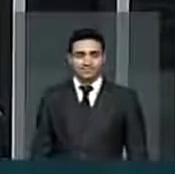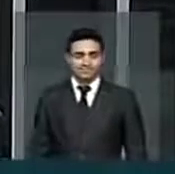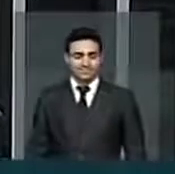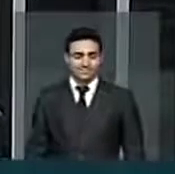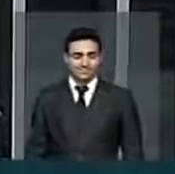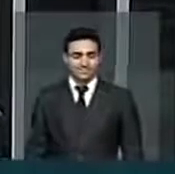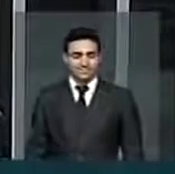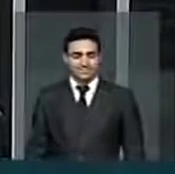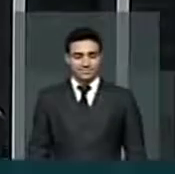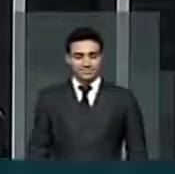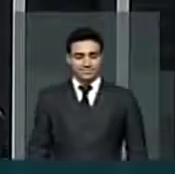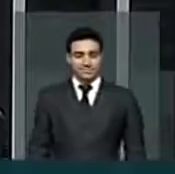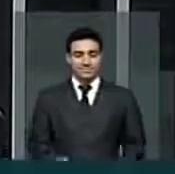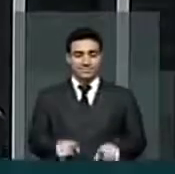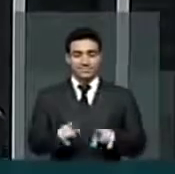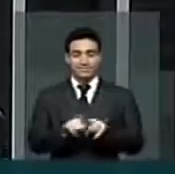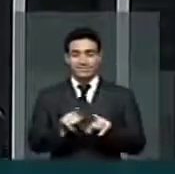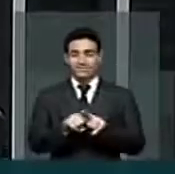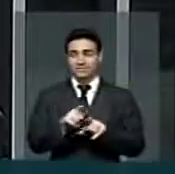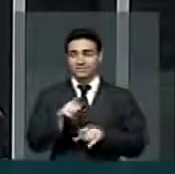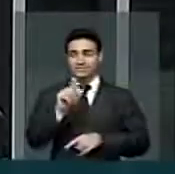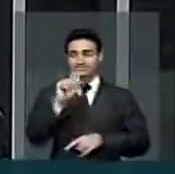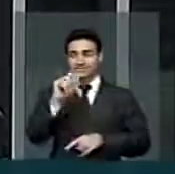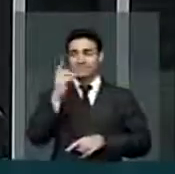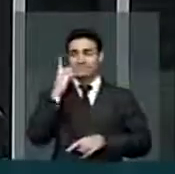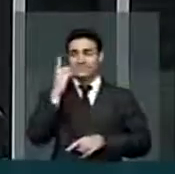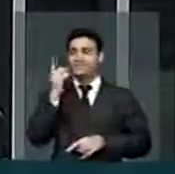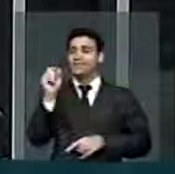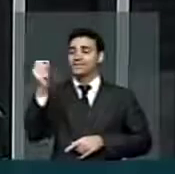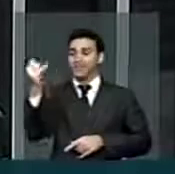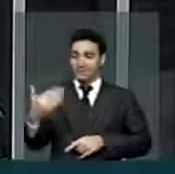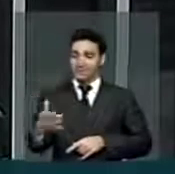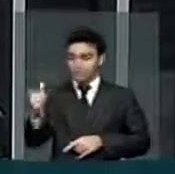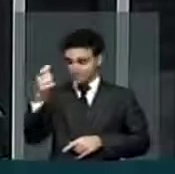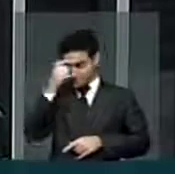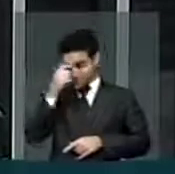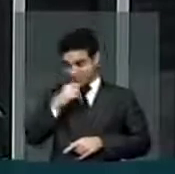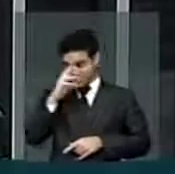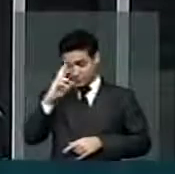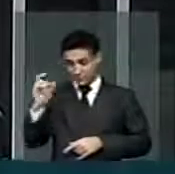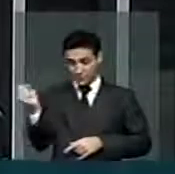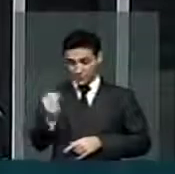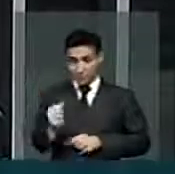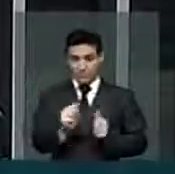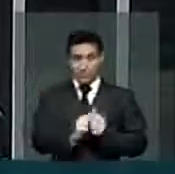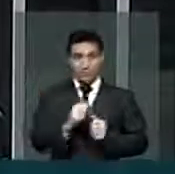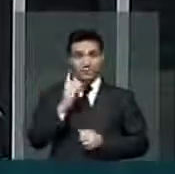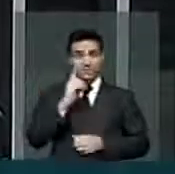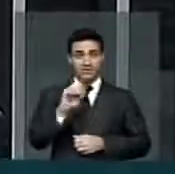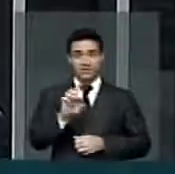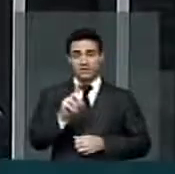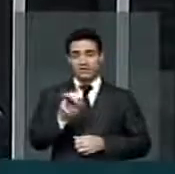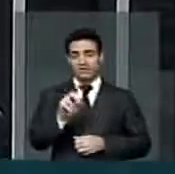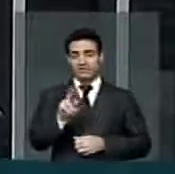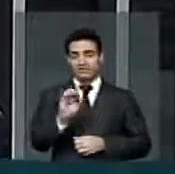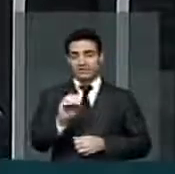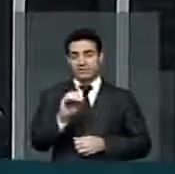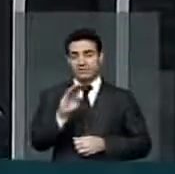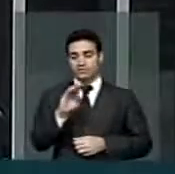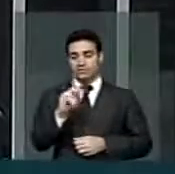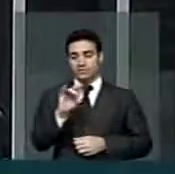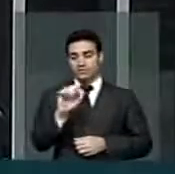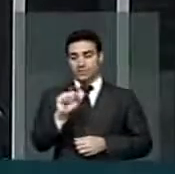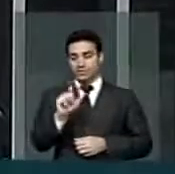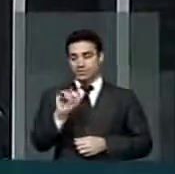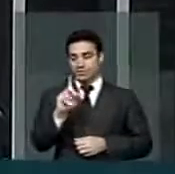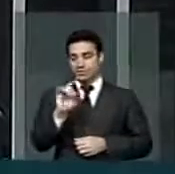que não. Sabe por quê, deputado Luiz Couto? Com a presença de Vossa Excelência, deputado Edinho, deputado Paz Landim,